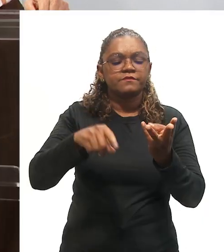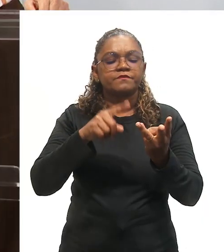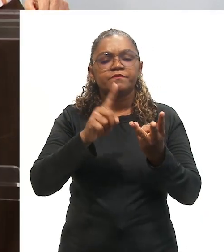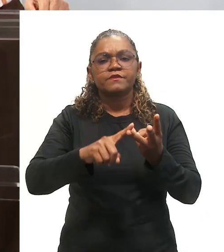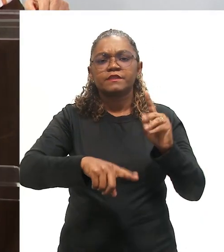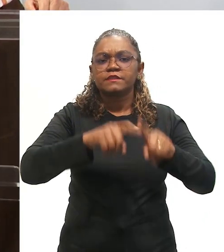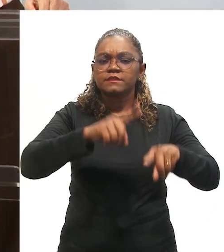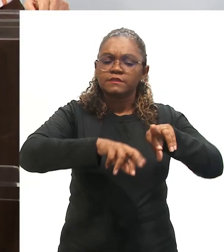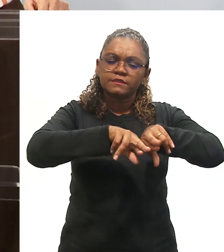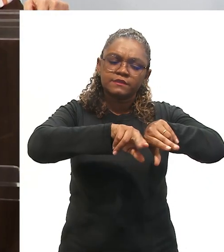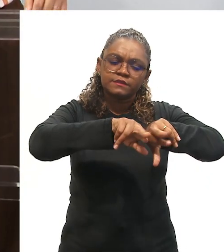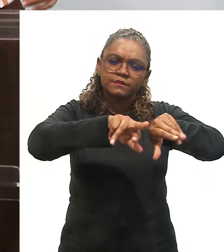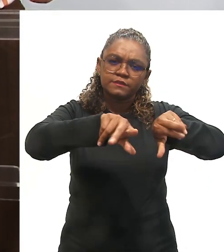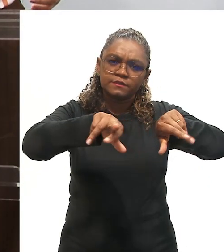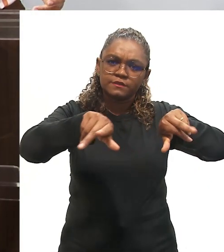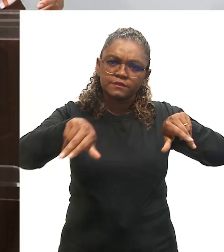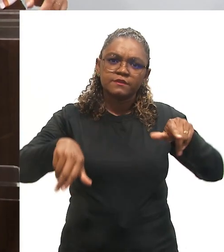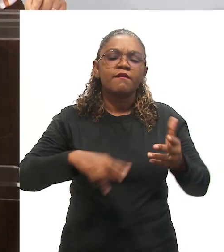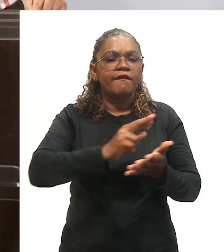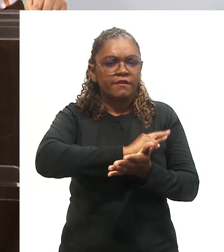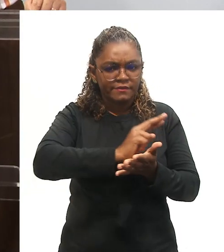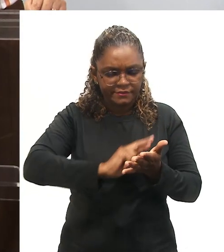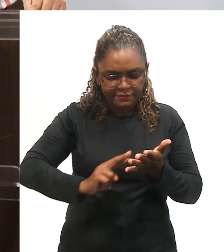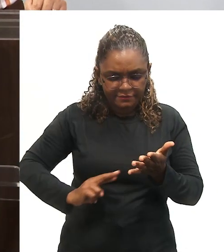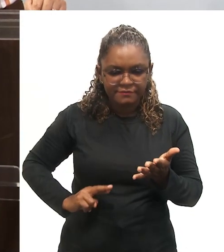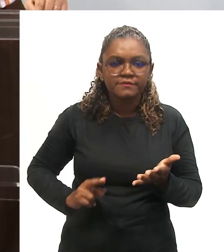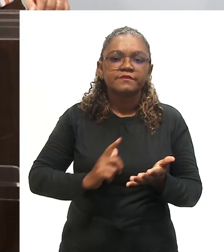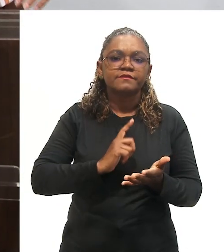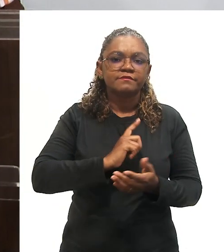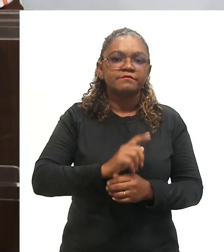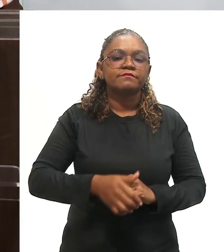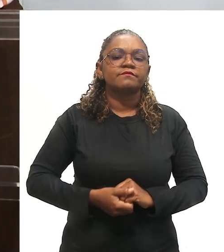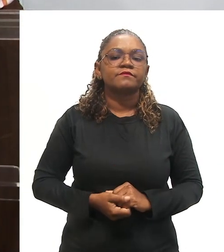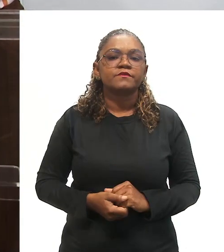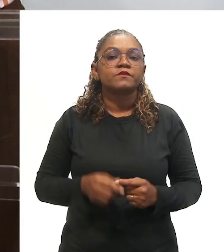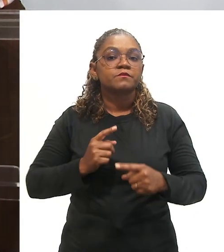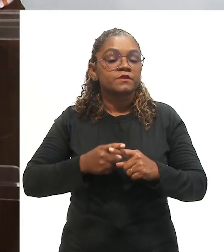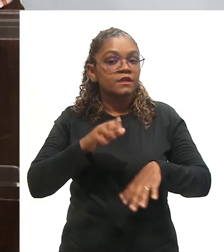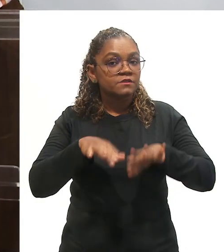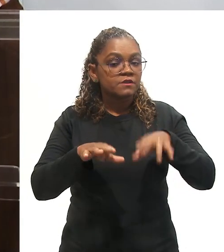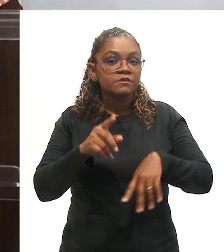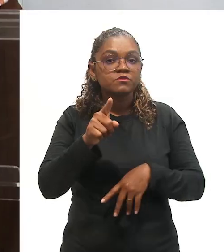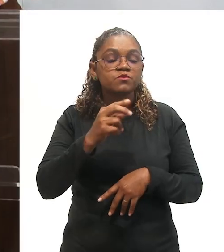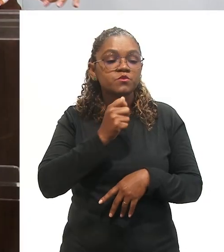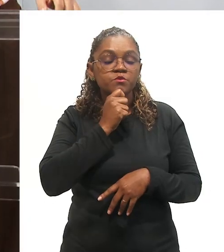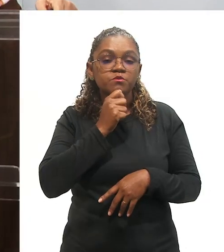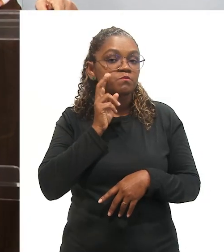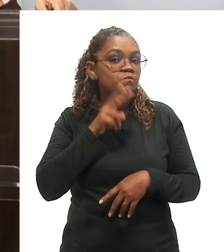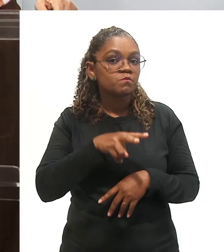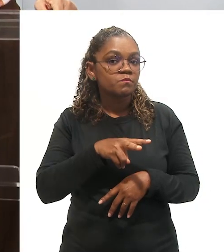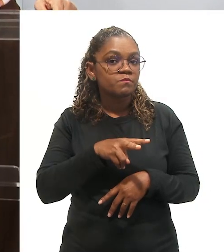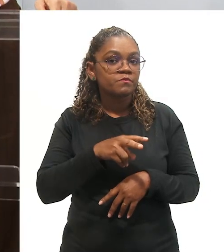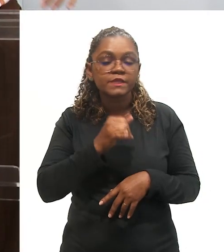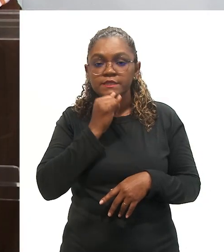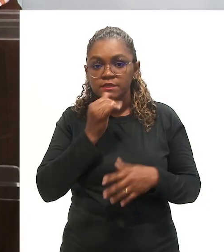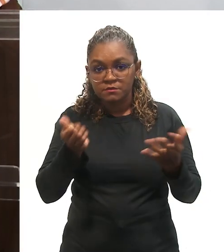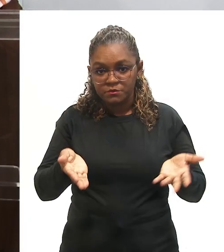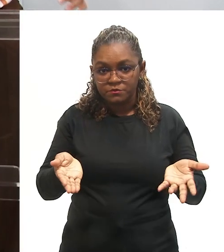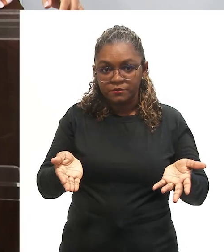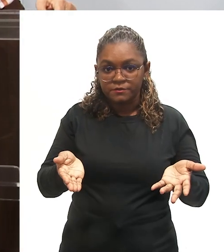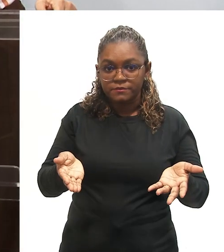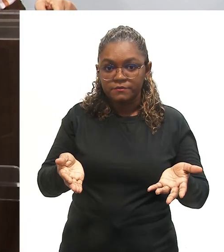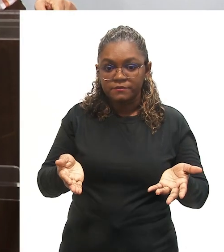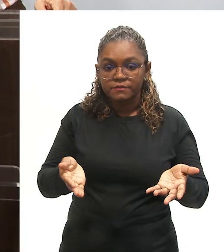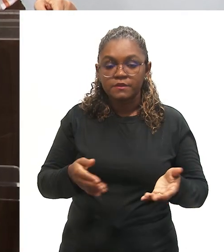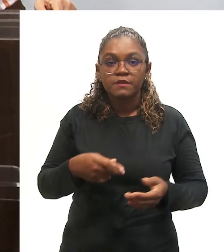vários instrumentos, também demais relatórios que muitas vezes você pode não ter visto aqui, como por exemplo, nós